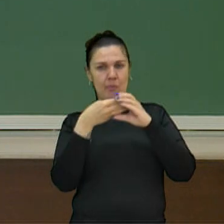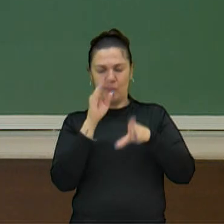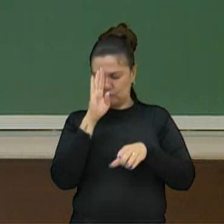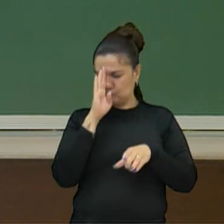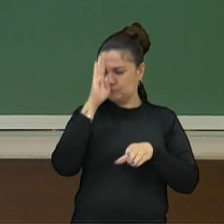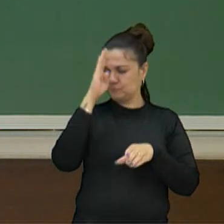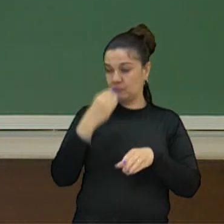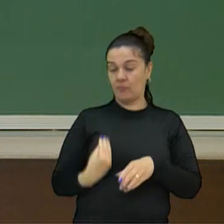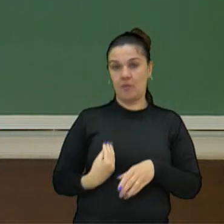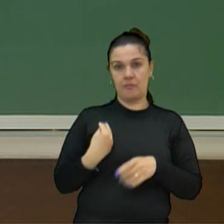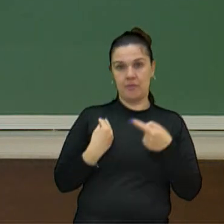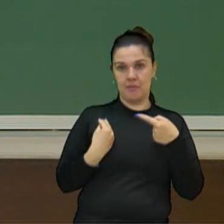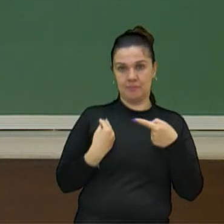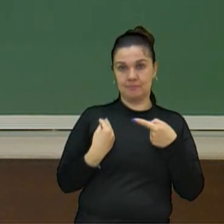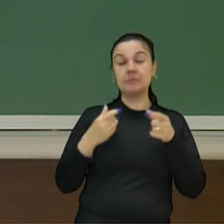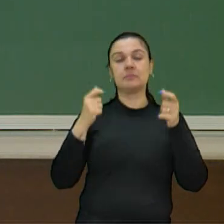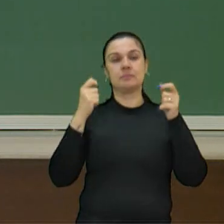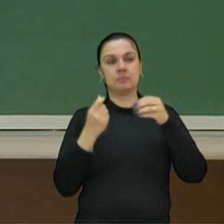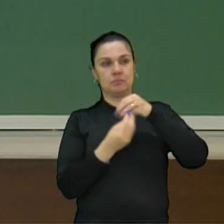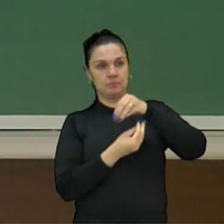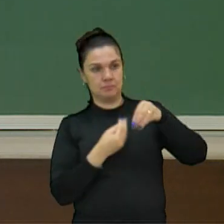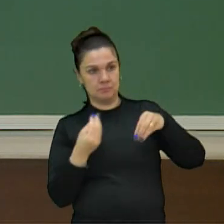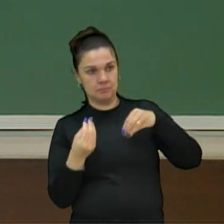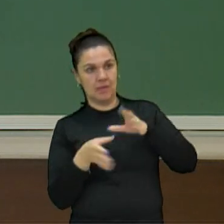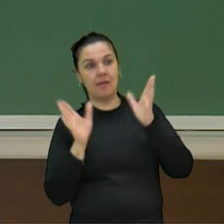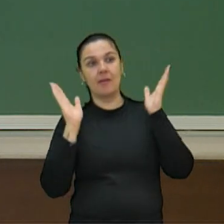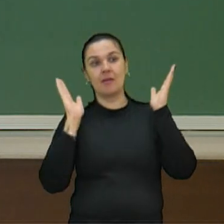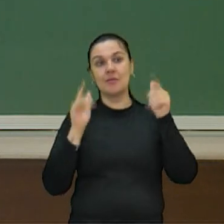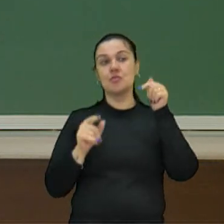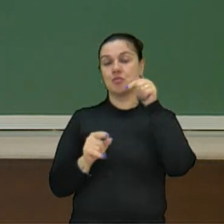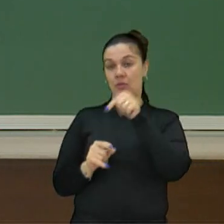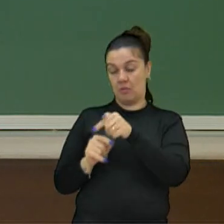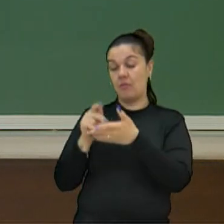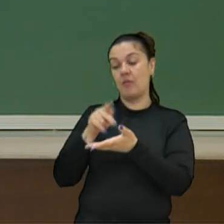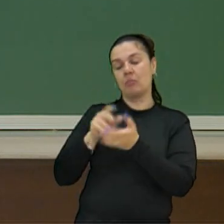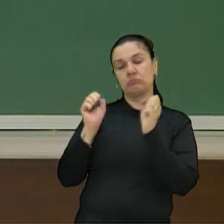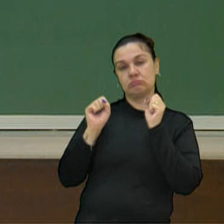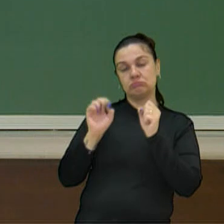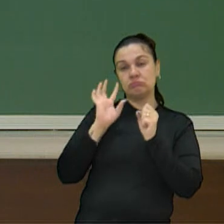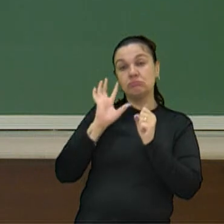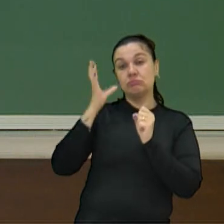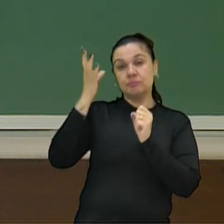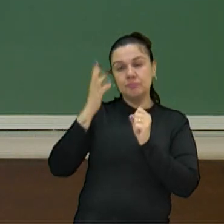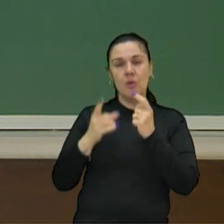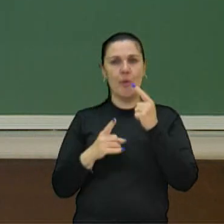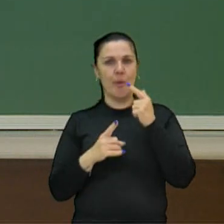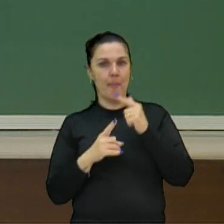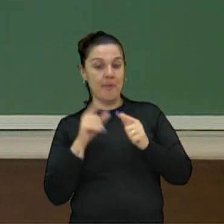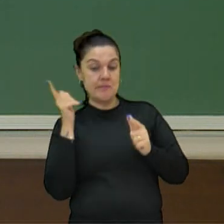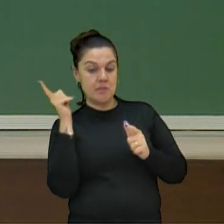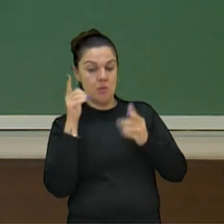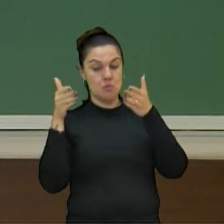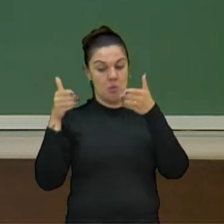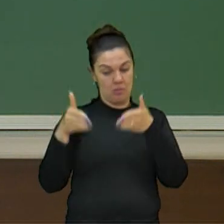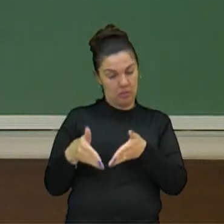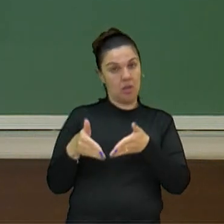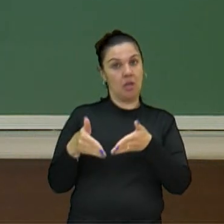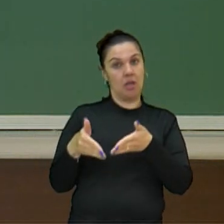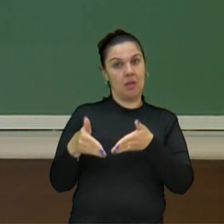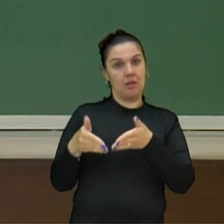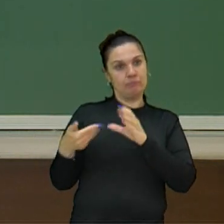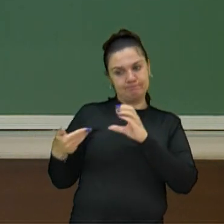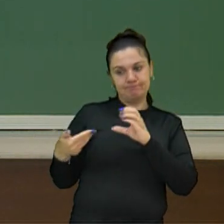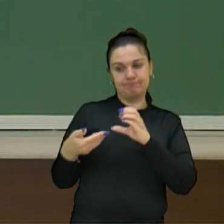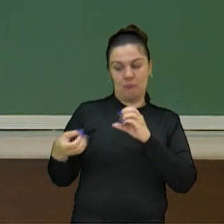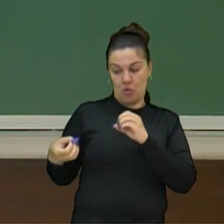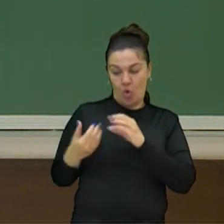vivos, fazem parte da nossa constituição. Então já demonstra aqui que realmente pode ter acontecido isso, porque se ele conseguiu chegar até aminoácido, quem sabe, né,